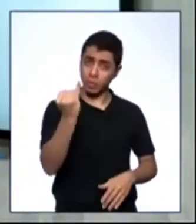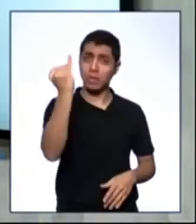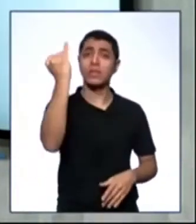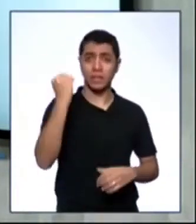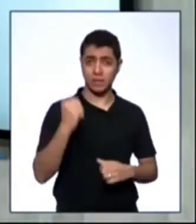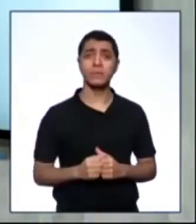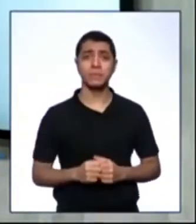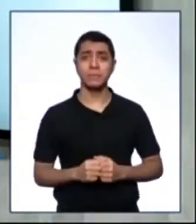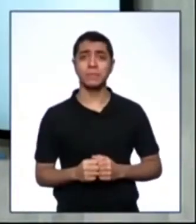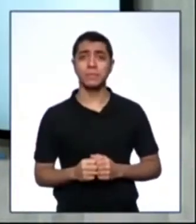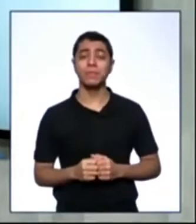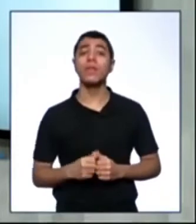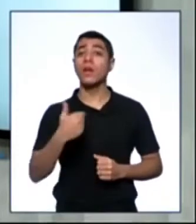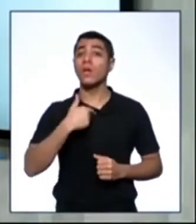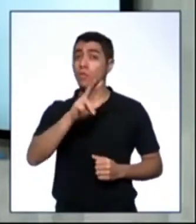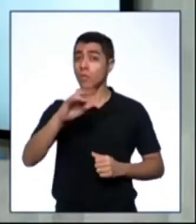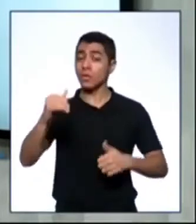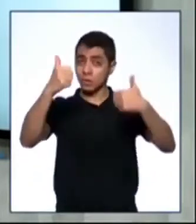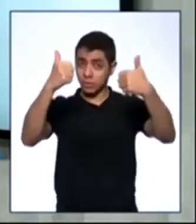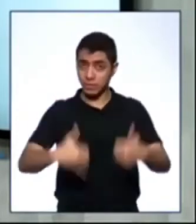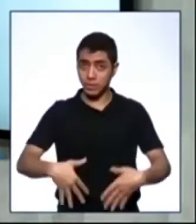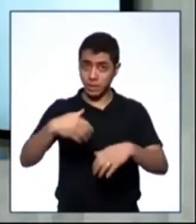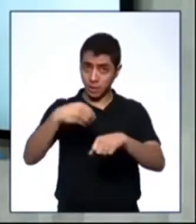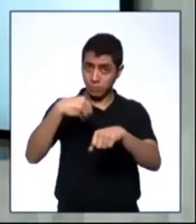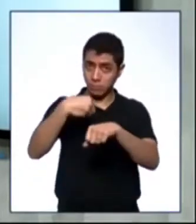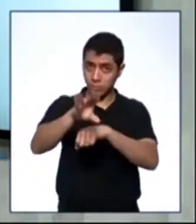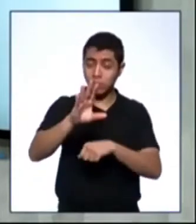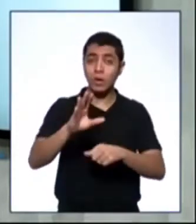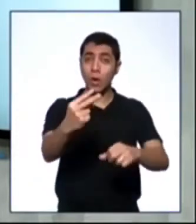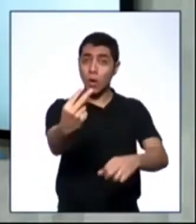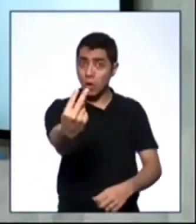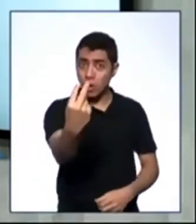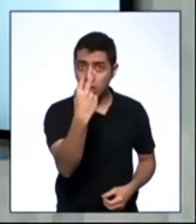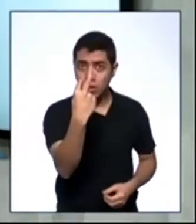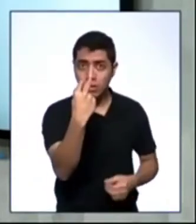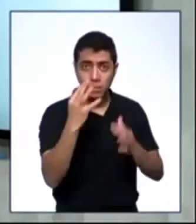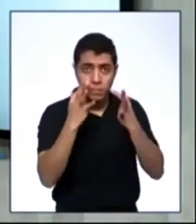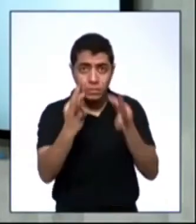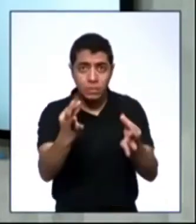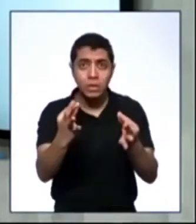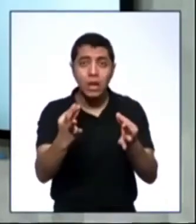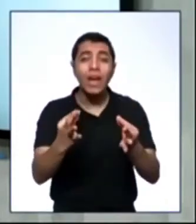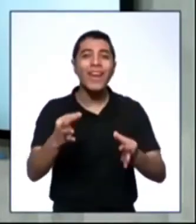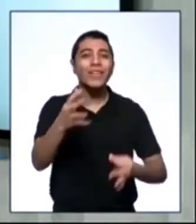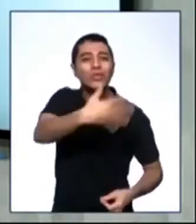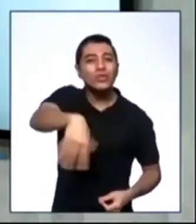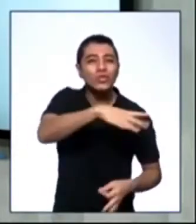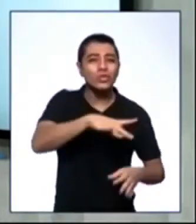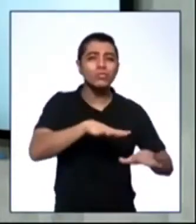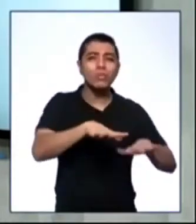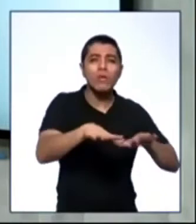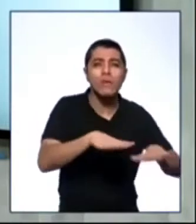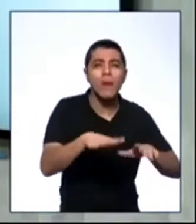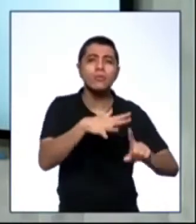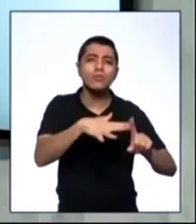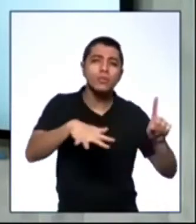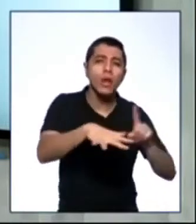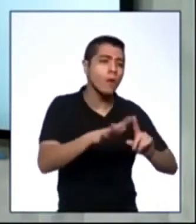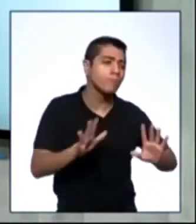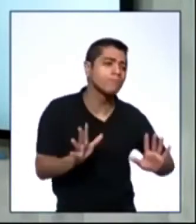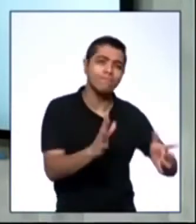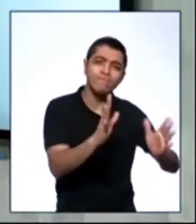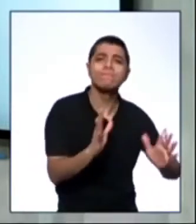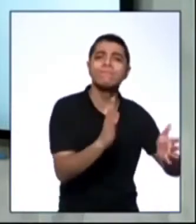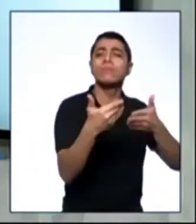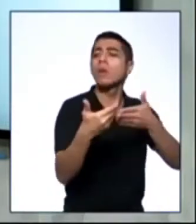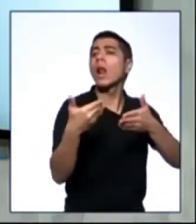importantes. E aí eu vou te falar um negócio. Olha pra mim, esses movimentos sociais têm origem aqui. Se eu pudesse